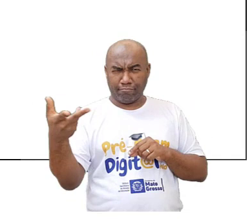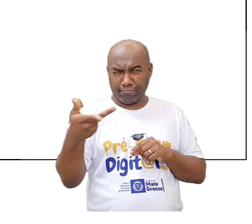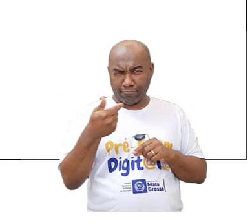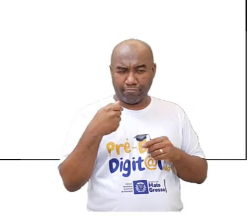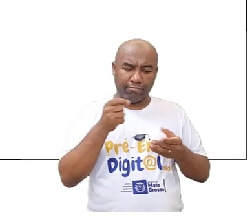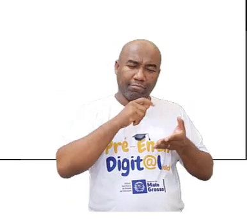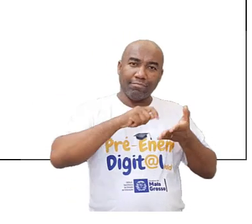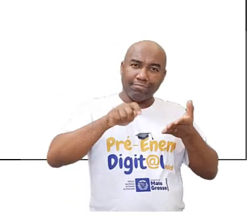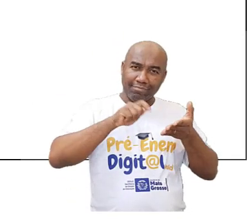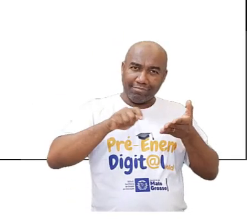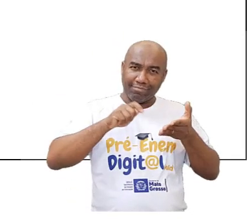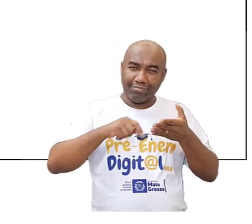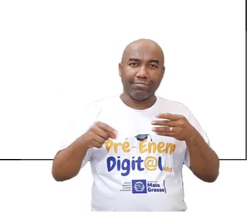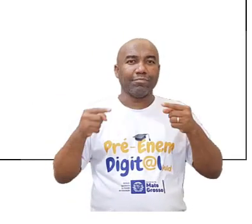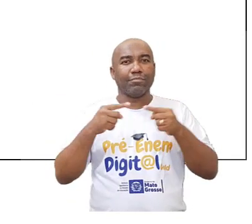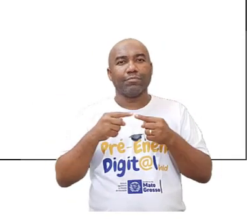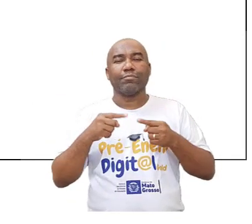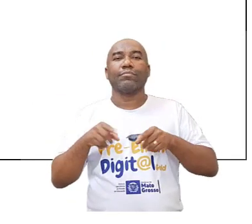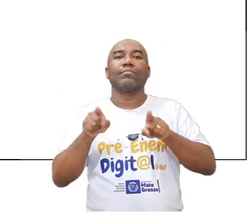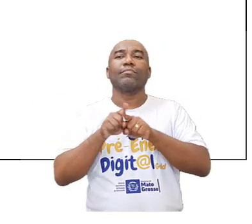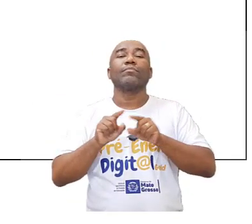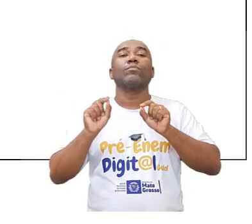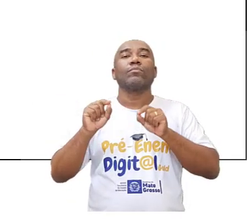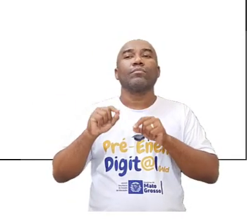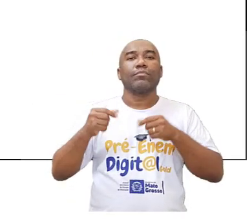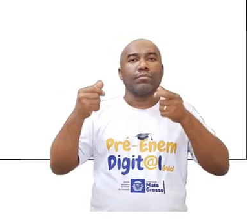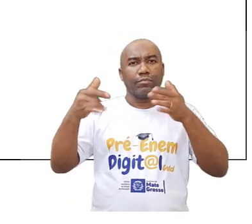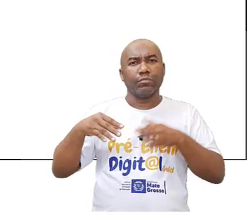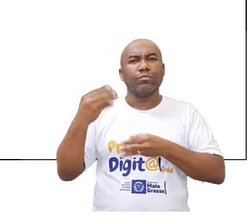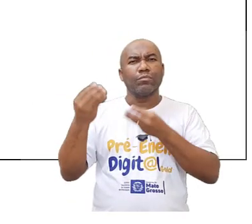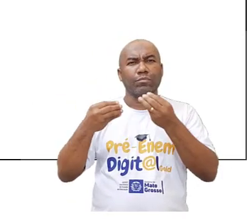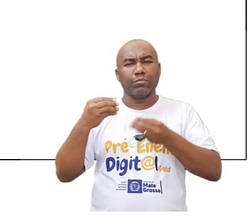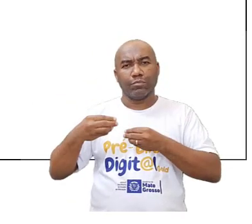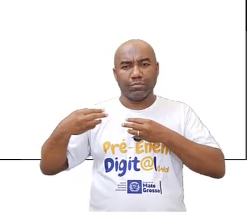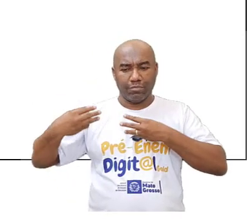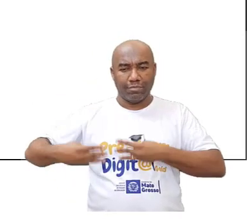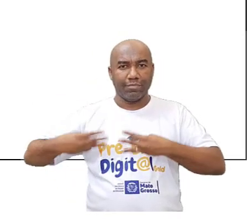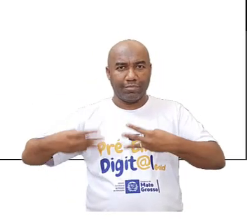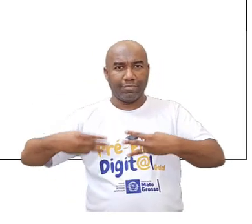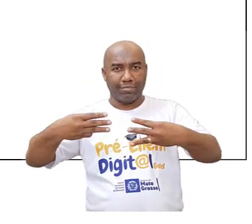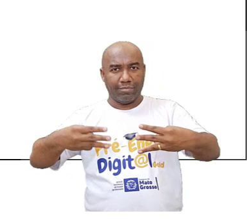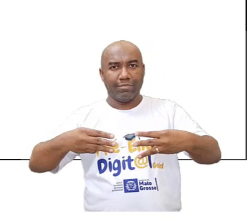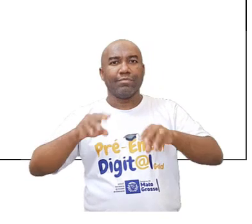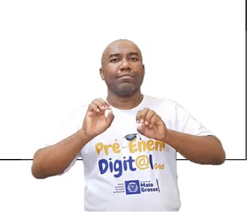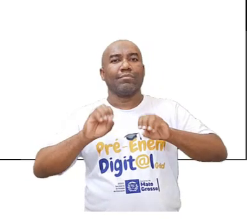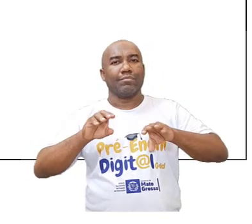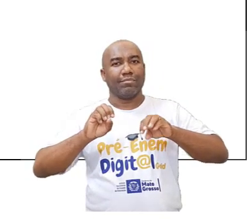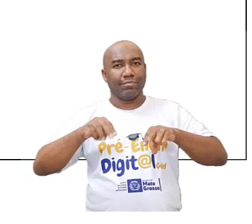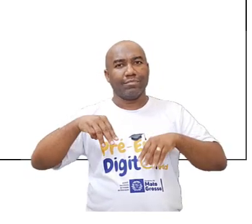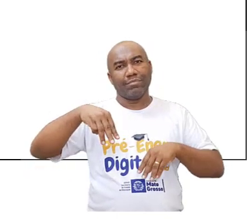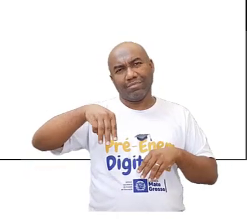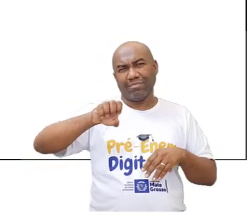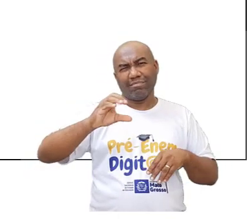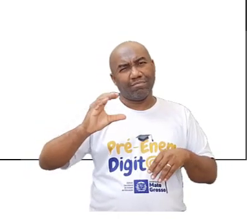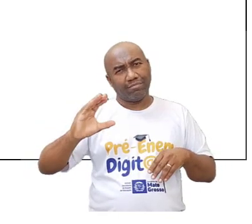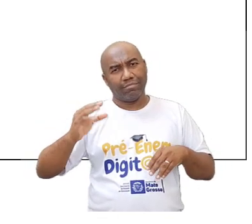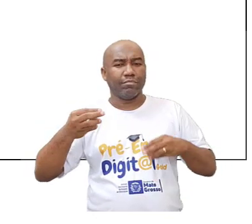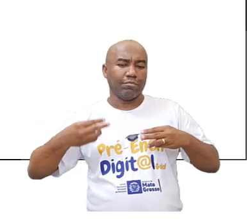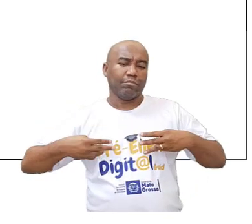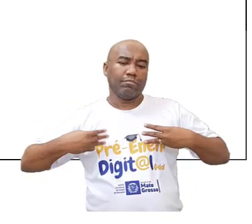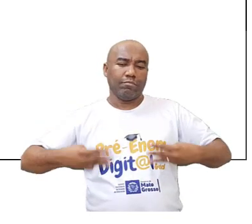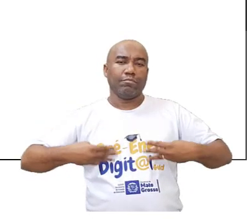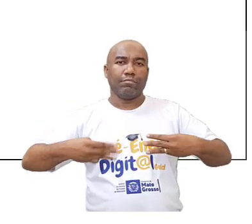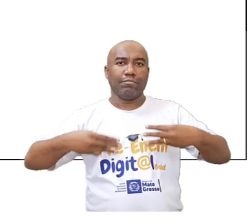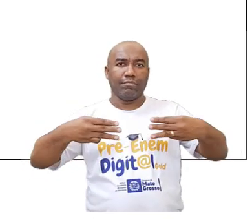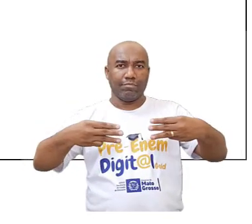diz, cabe ao Ministério da Educação. Ah, então quem é que vai resolver? O Ministério da